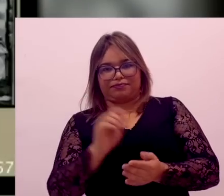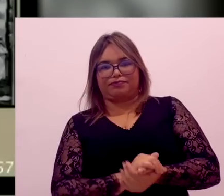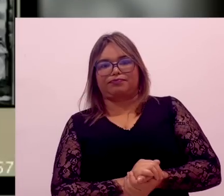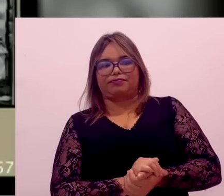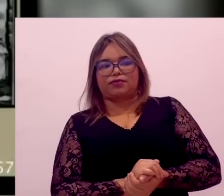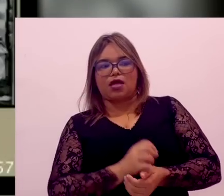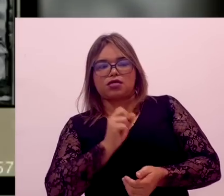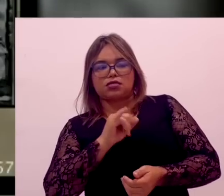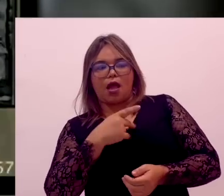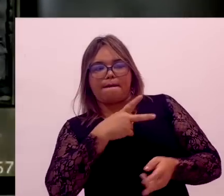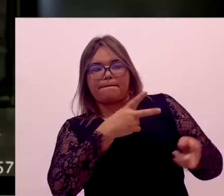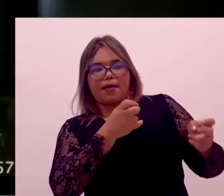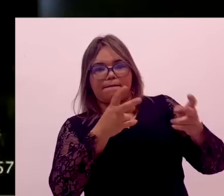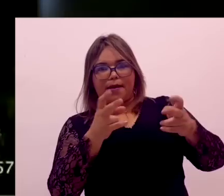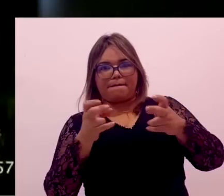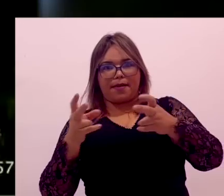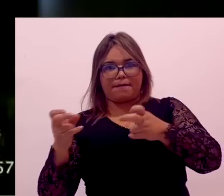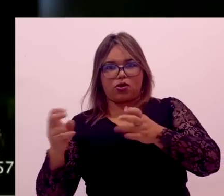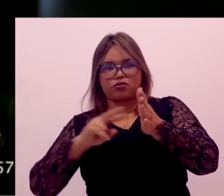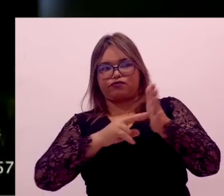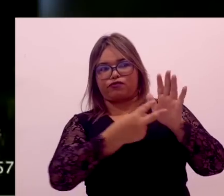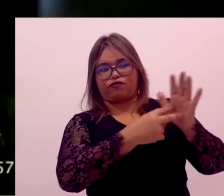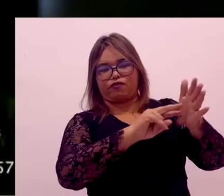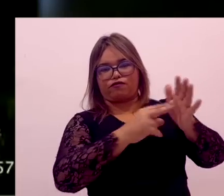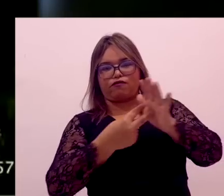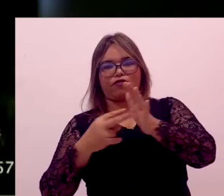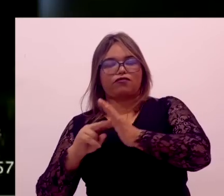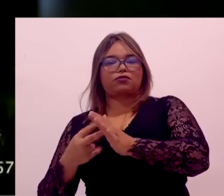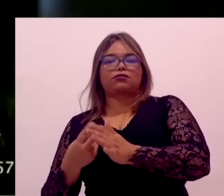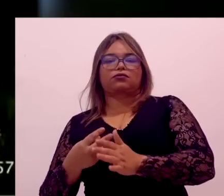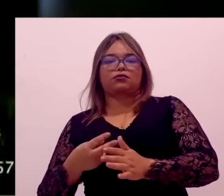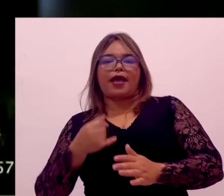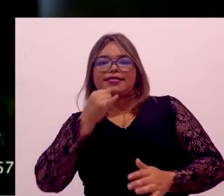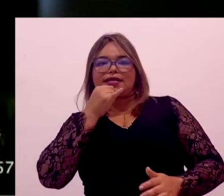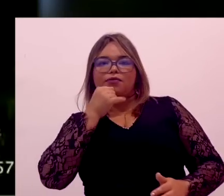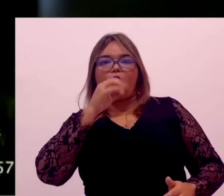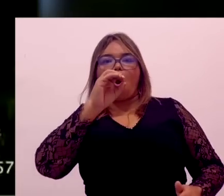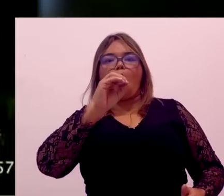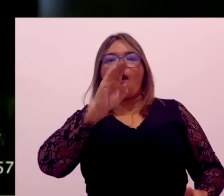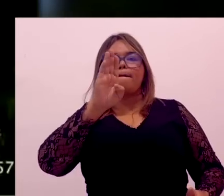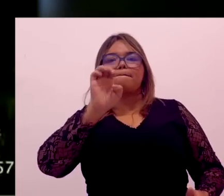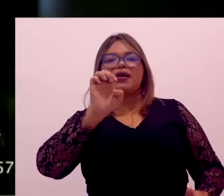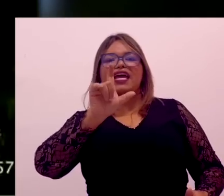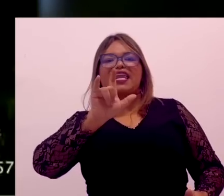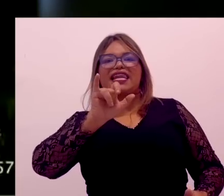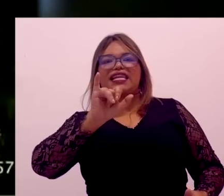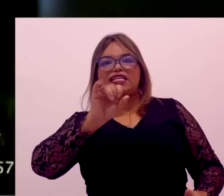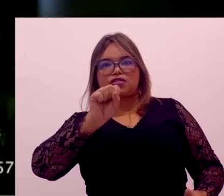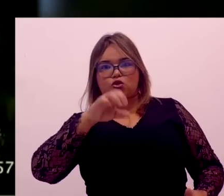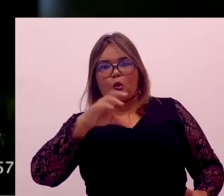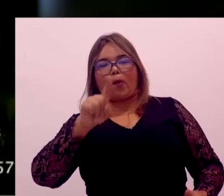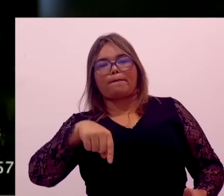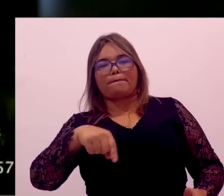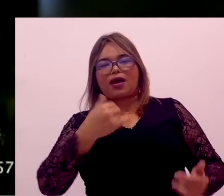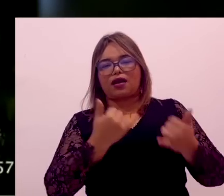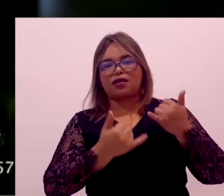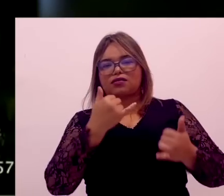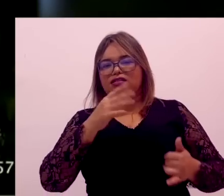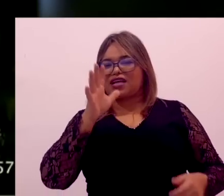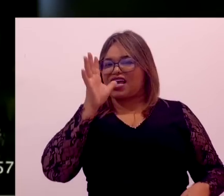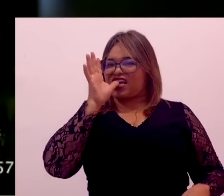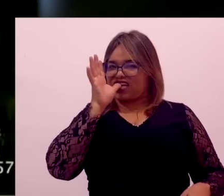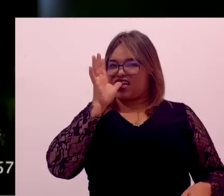é um símbolo do órgão masculino de Osíris, que se perdeu e foi disseminado. E Ísis